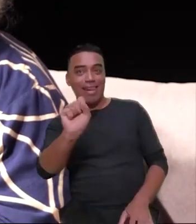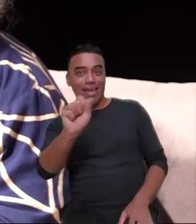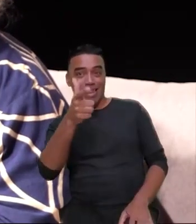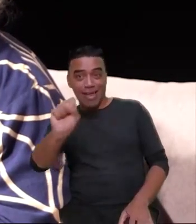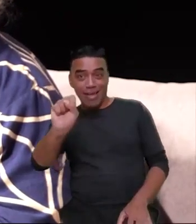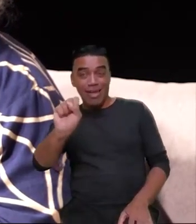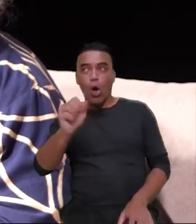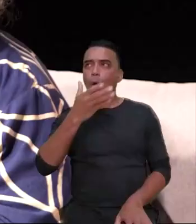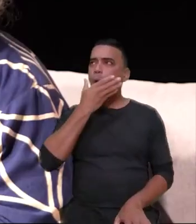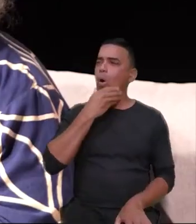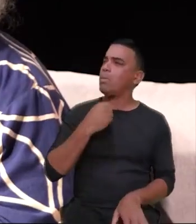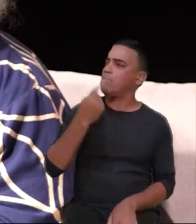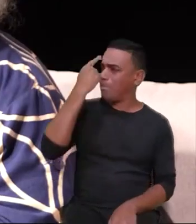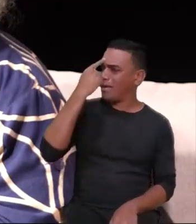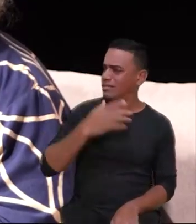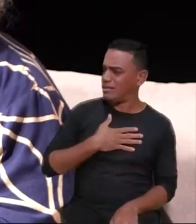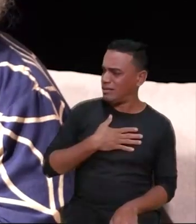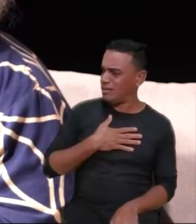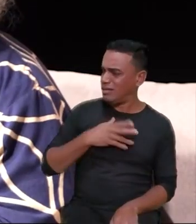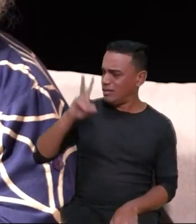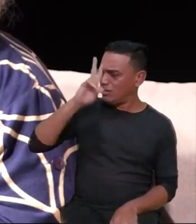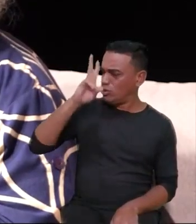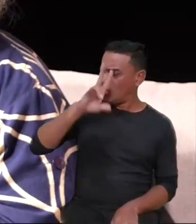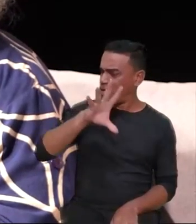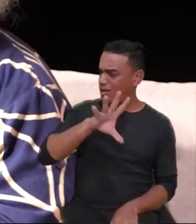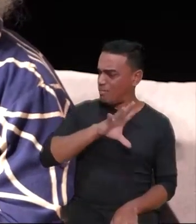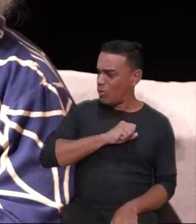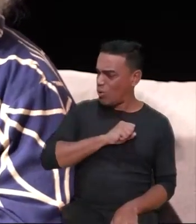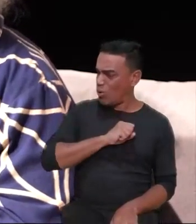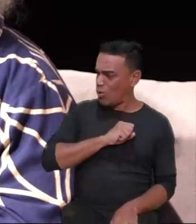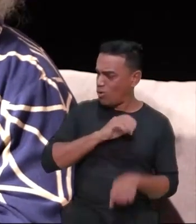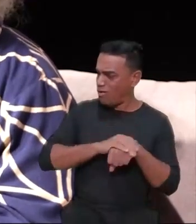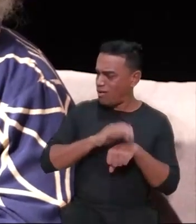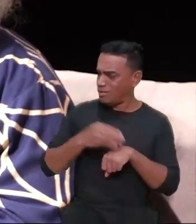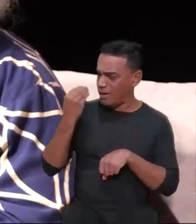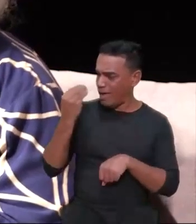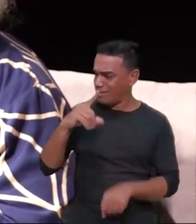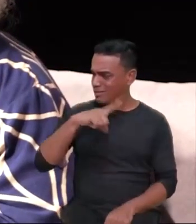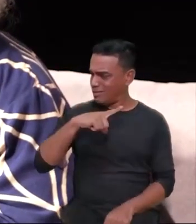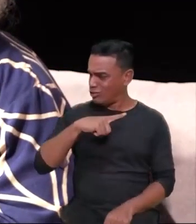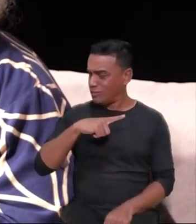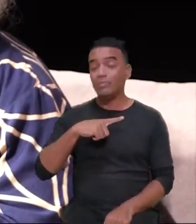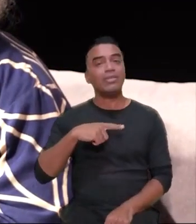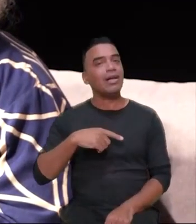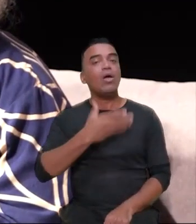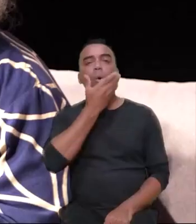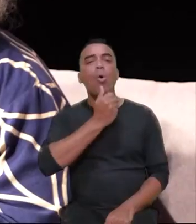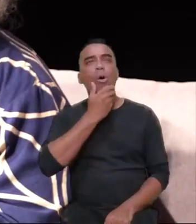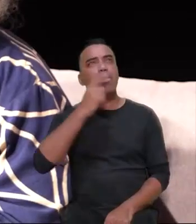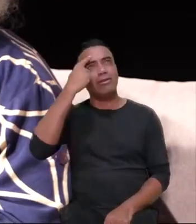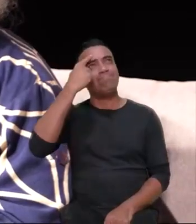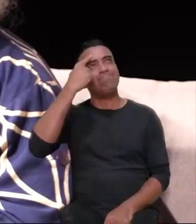a questionar que história de amor ele tinha. E leva esse homem a